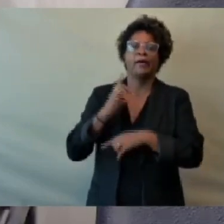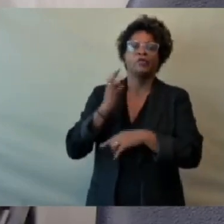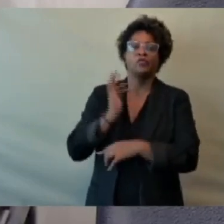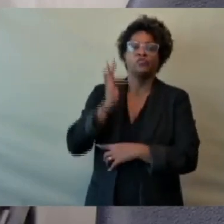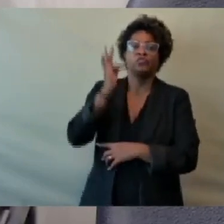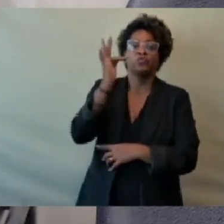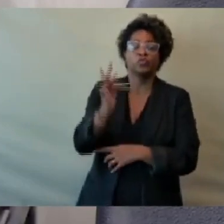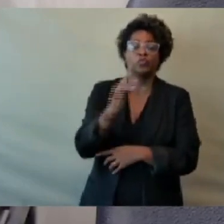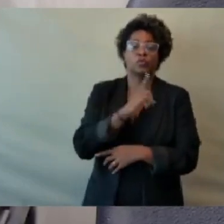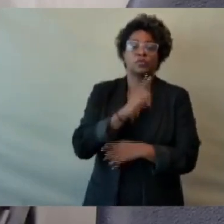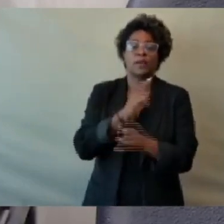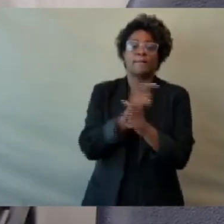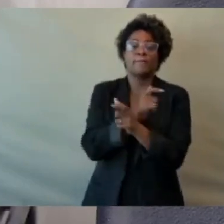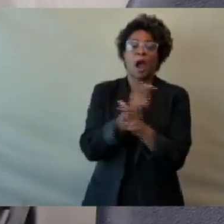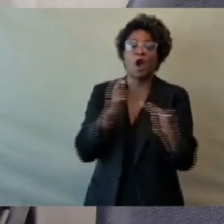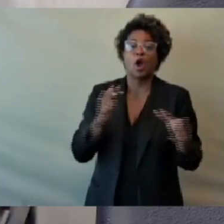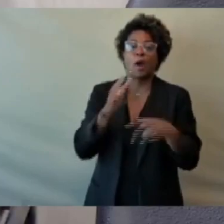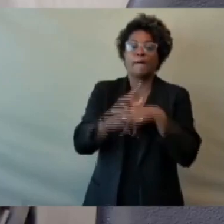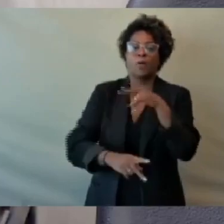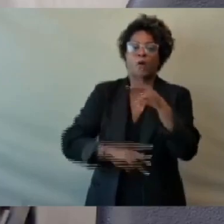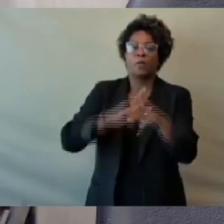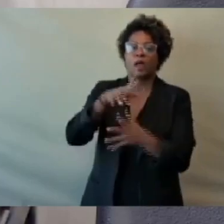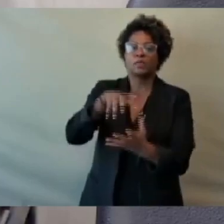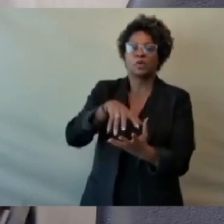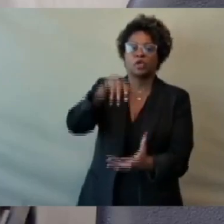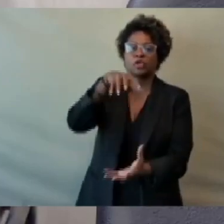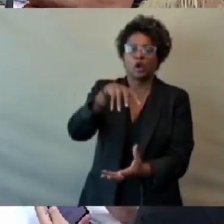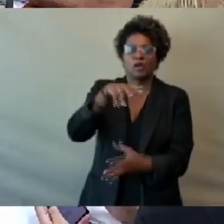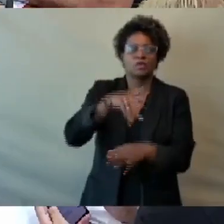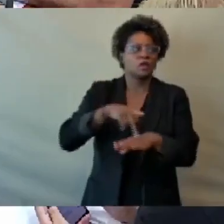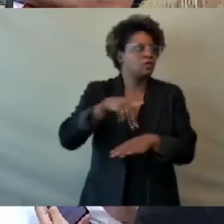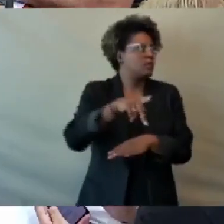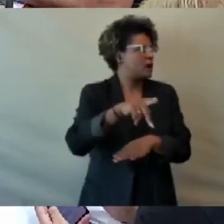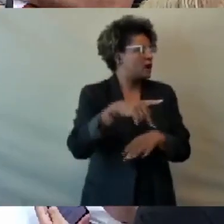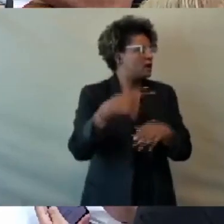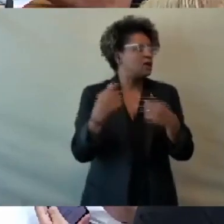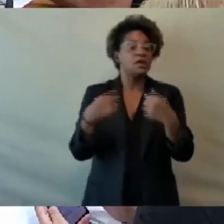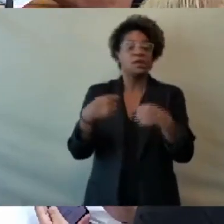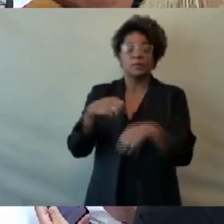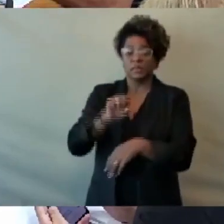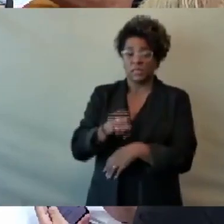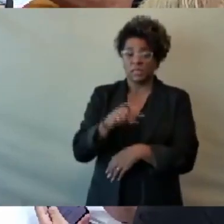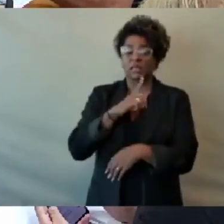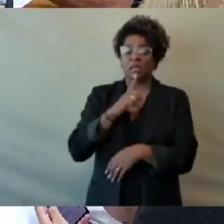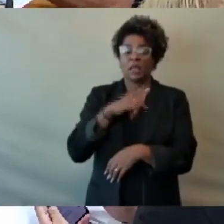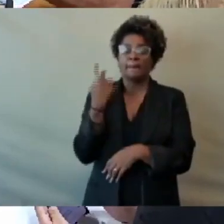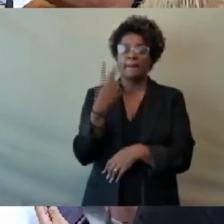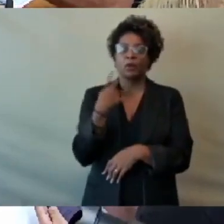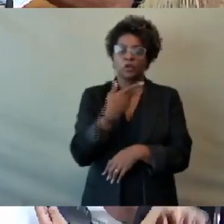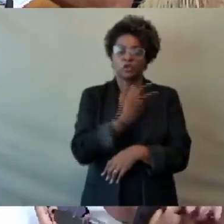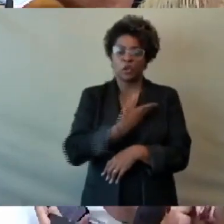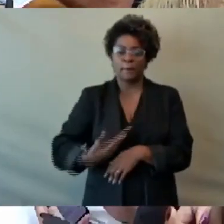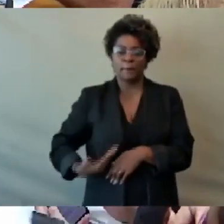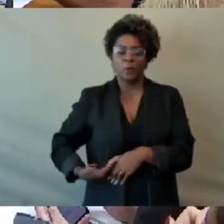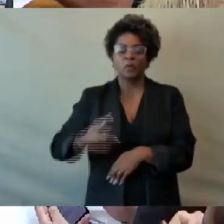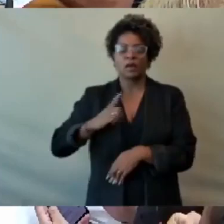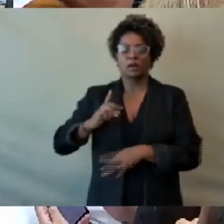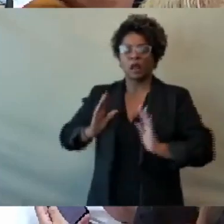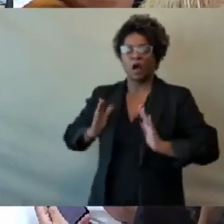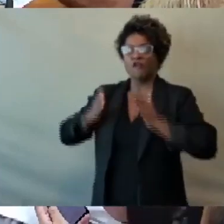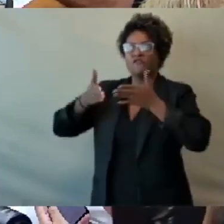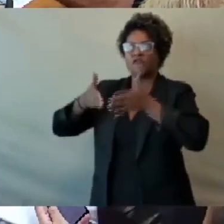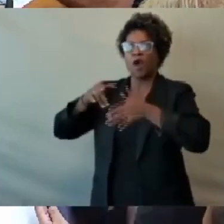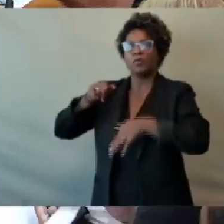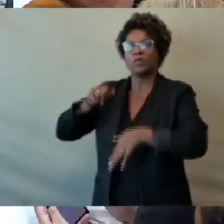já vista aqui, e a gente precisa, sim, de políticas públicas voltadas para essa situação e também, principalmente,